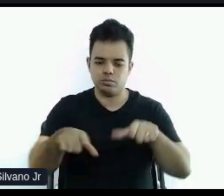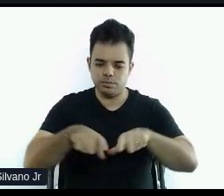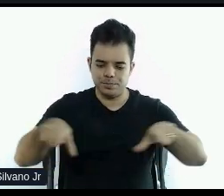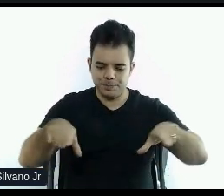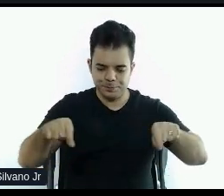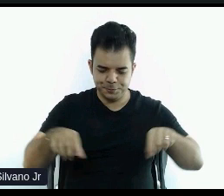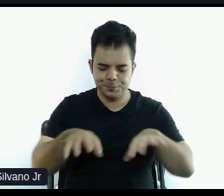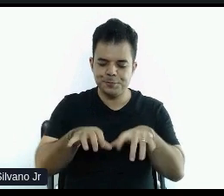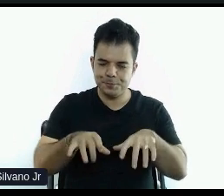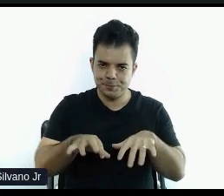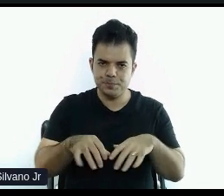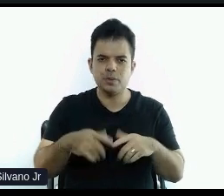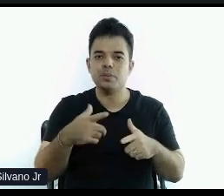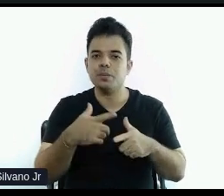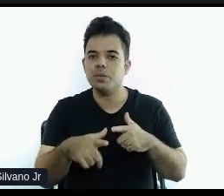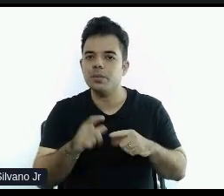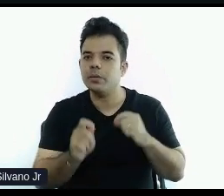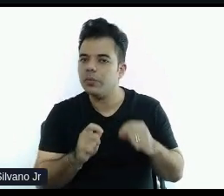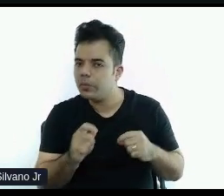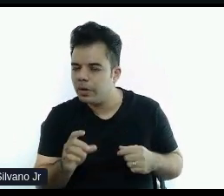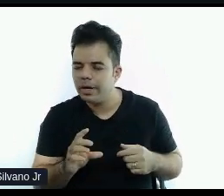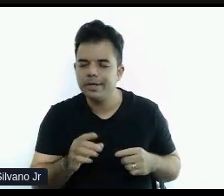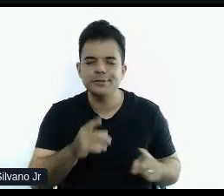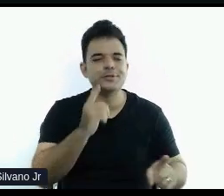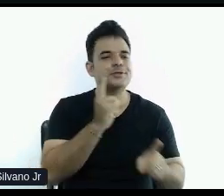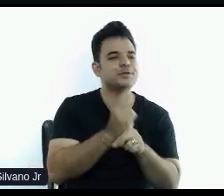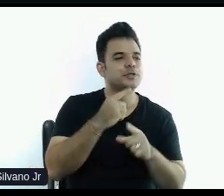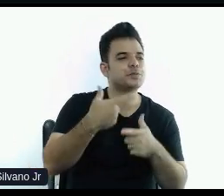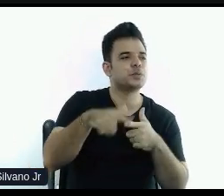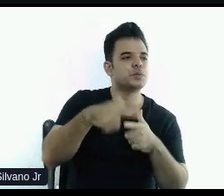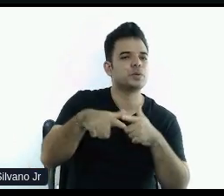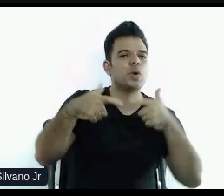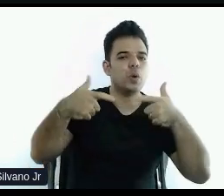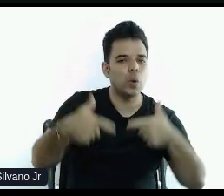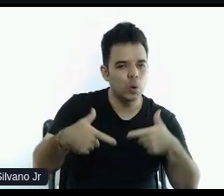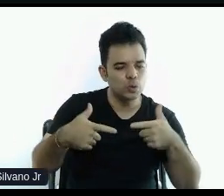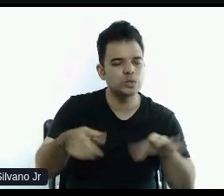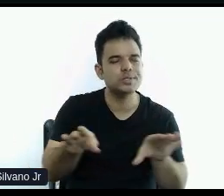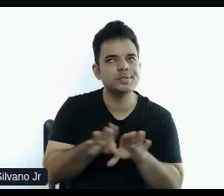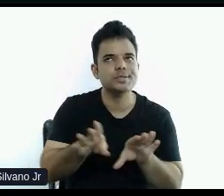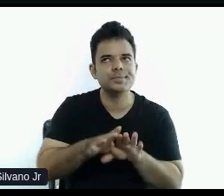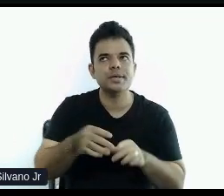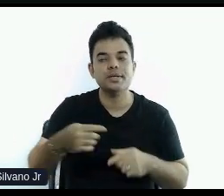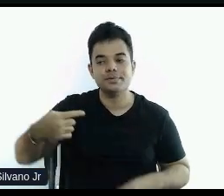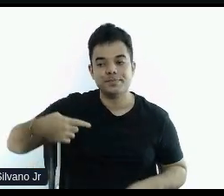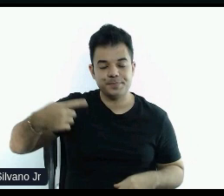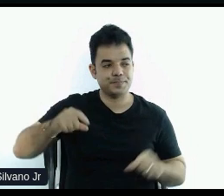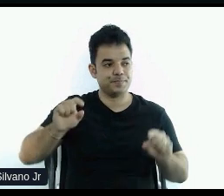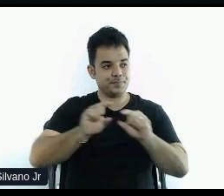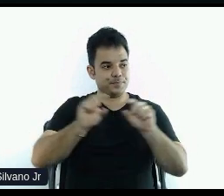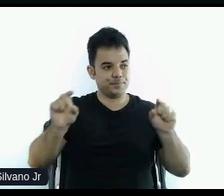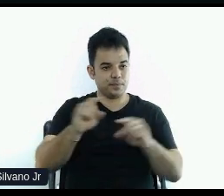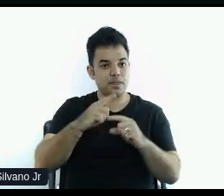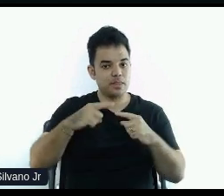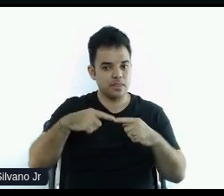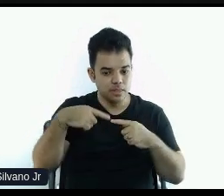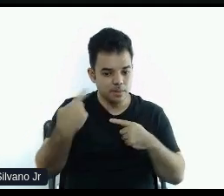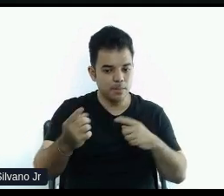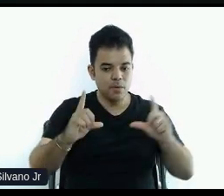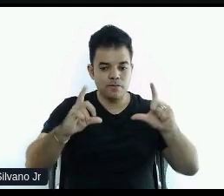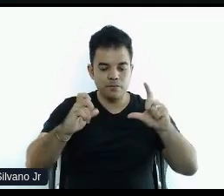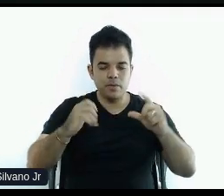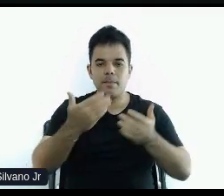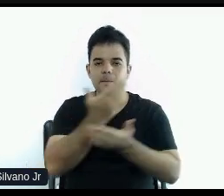violações. Onde aquele problema foi encontrado? Nesse caso aqui da primeira linha, depois das imagens, perdemos o foco